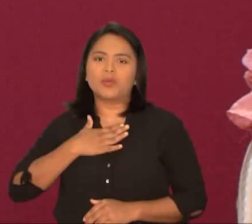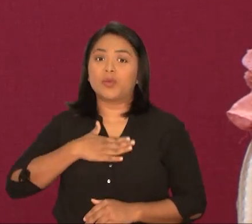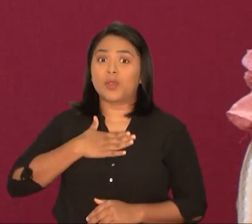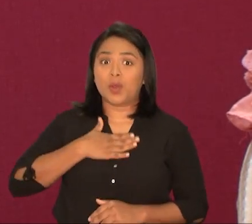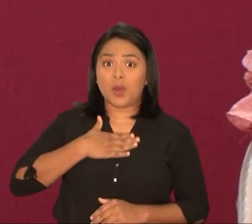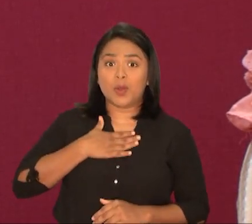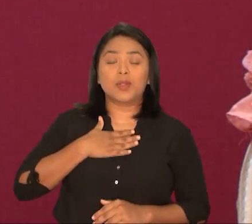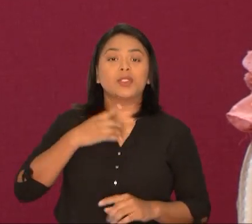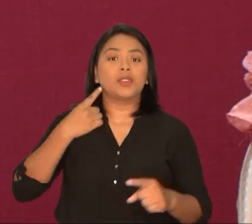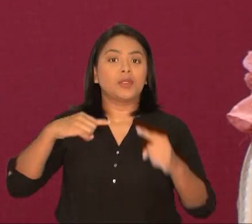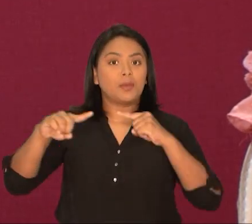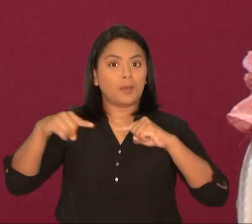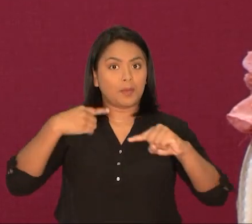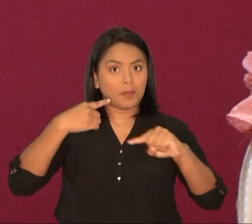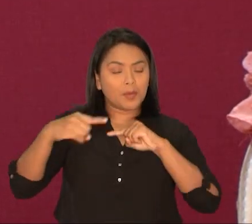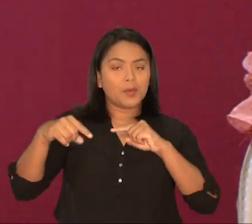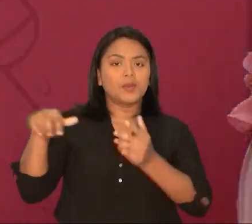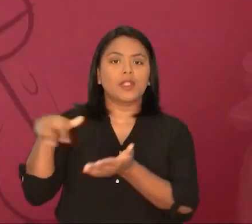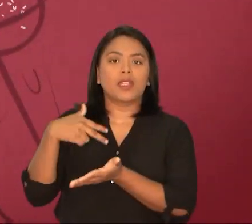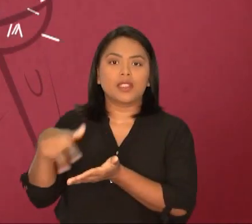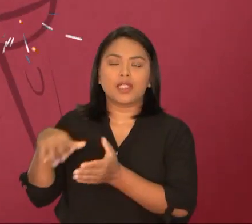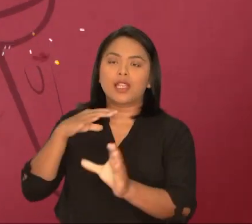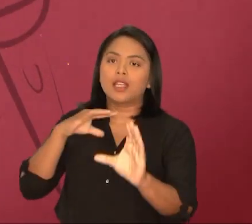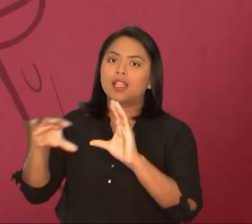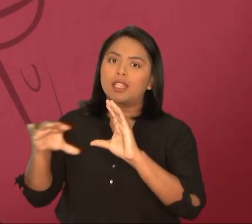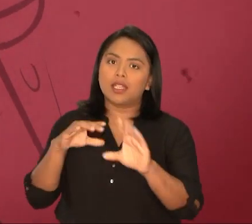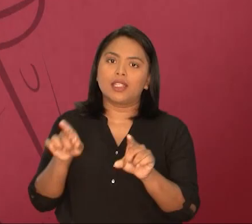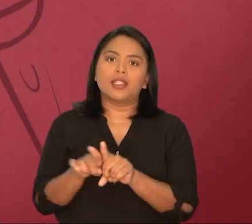companhia da família e dos amigos.